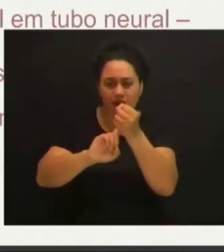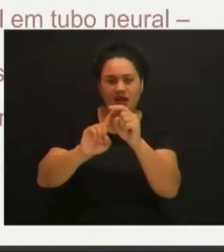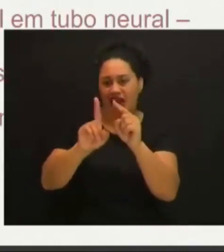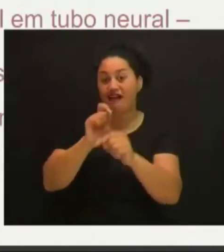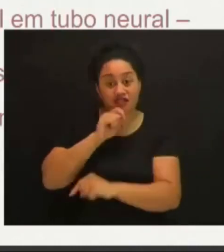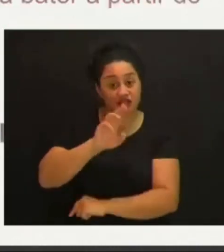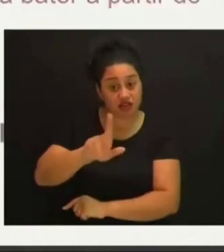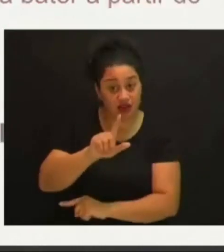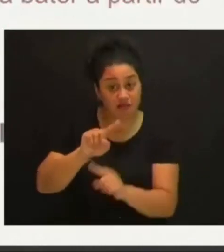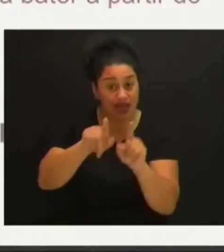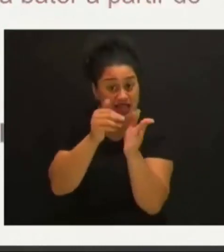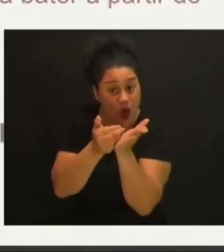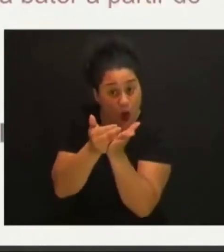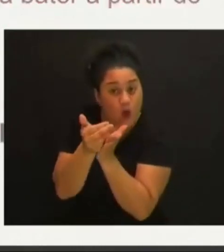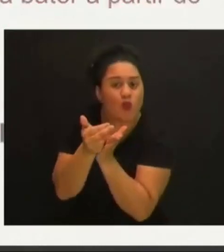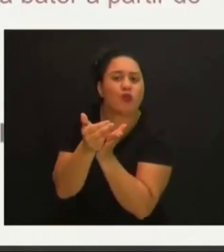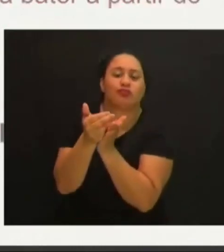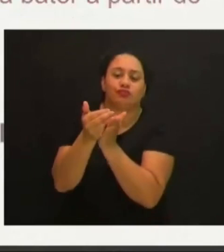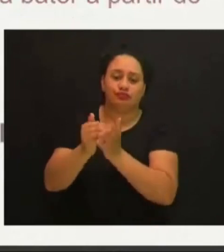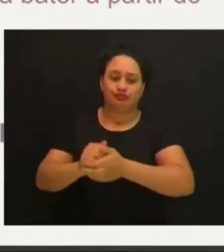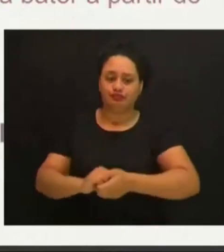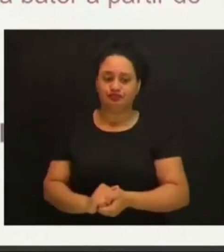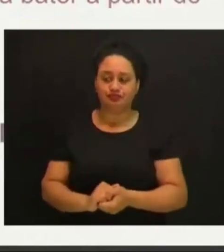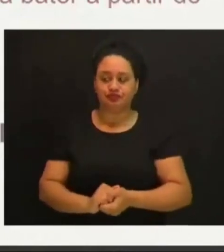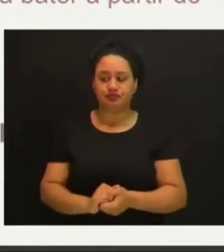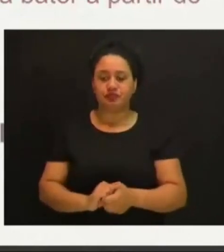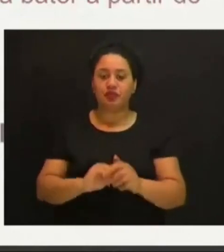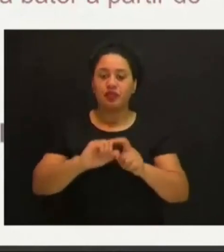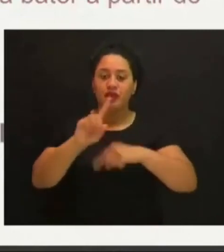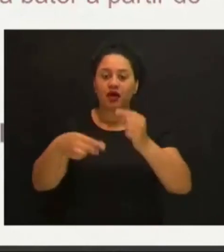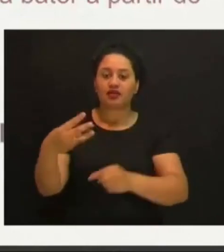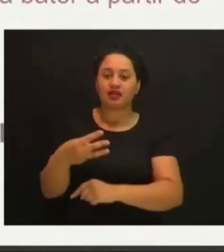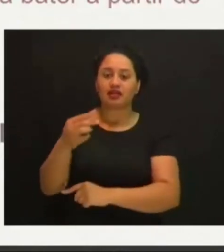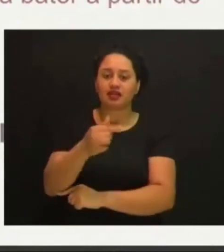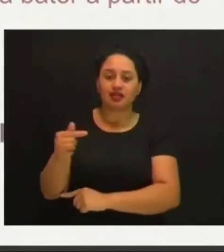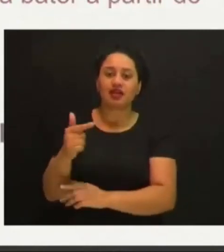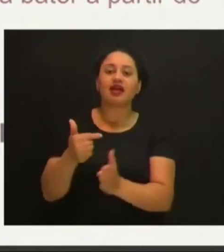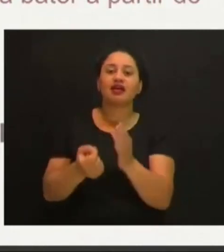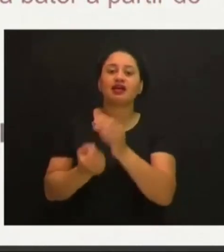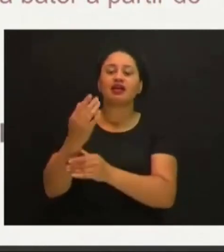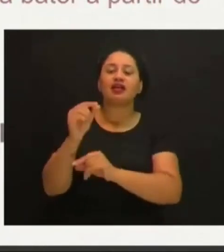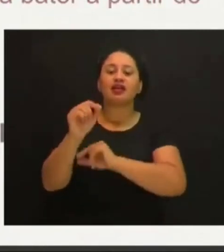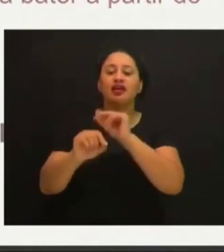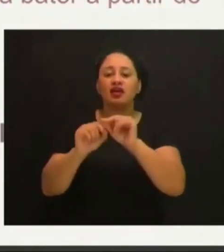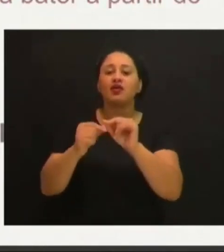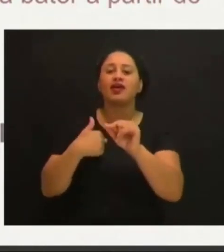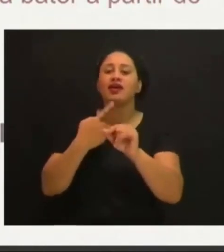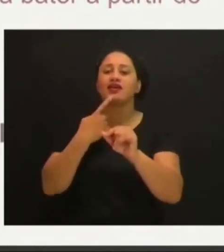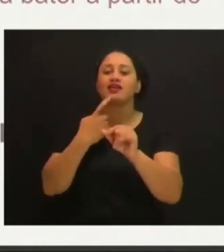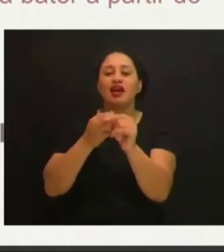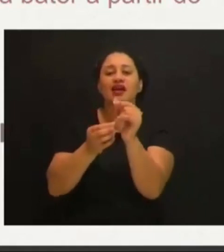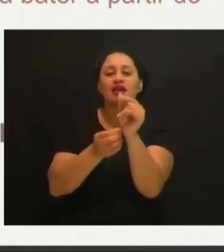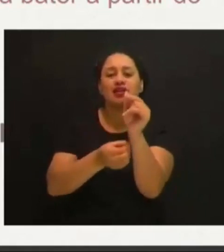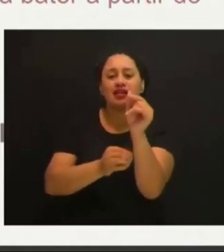do que será o sistema nervoso. Ao final da 3ª semana, ocorre a formação dos vasos